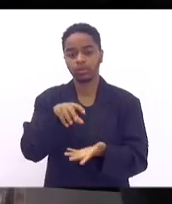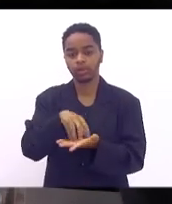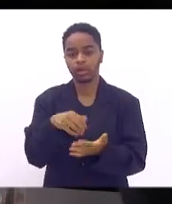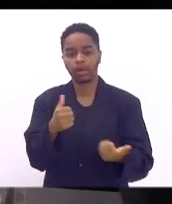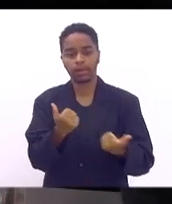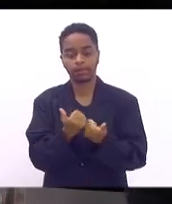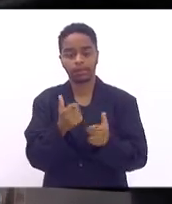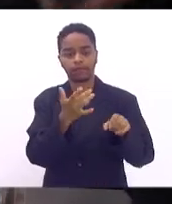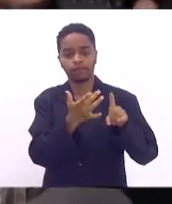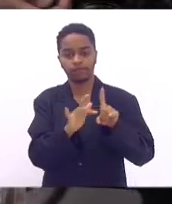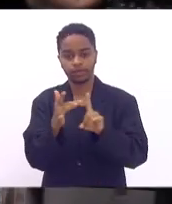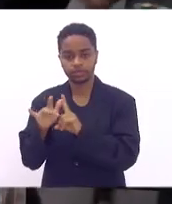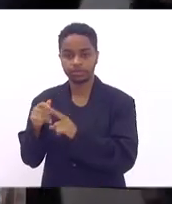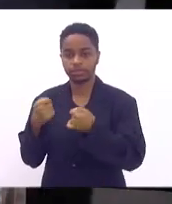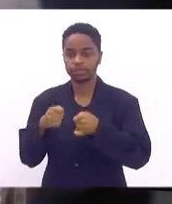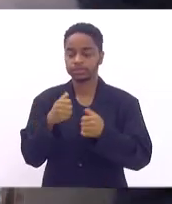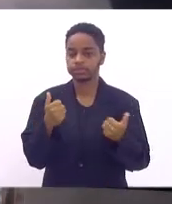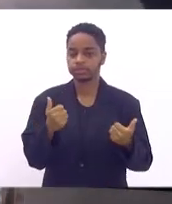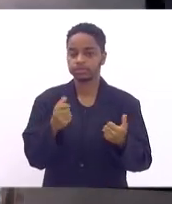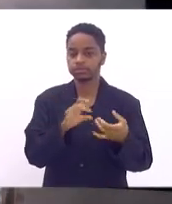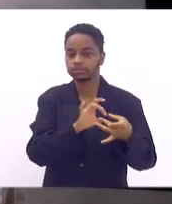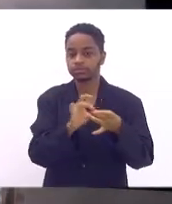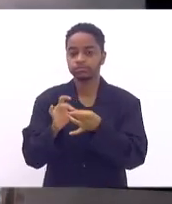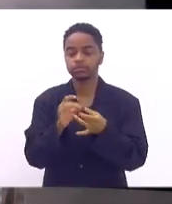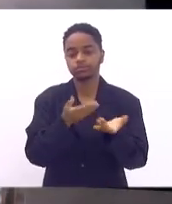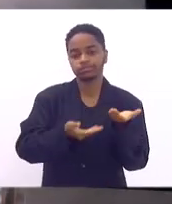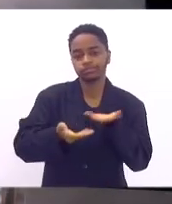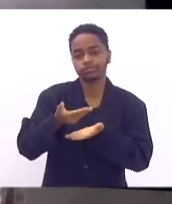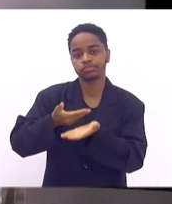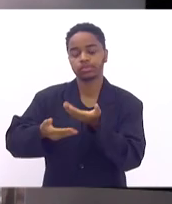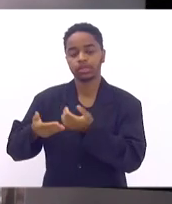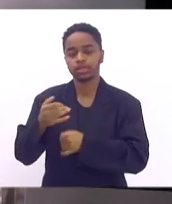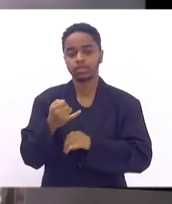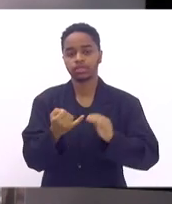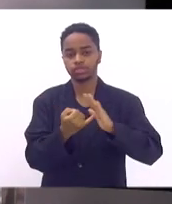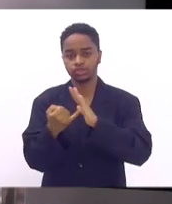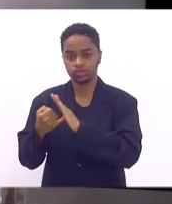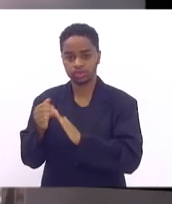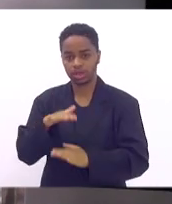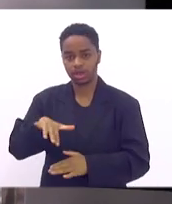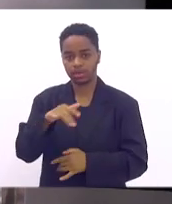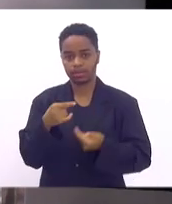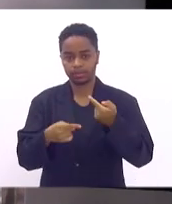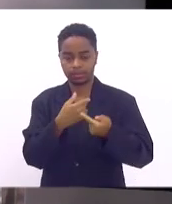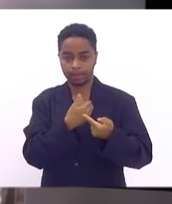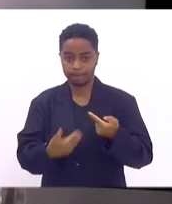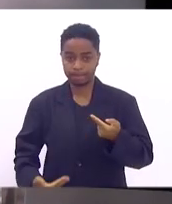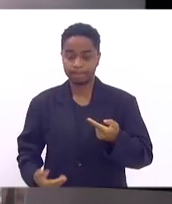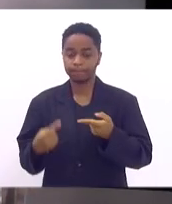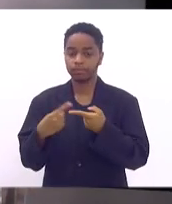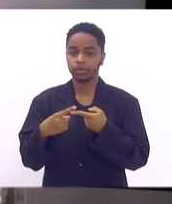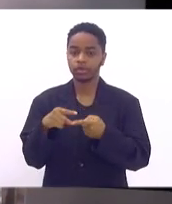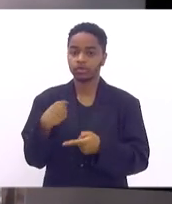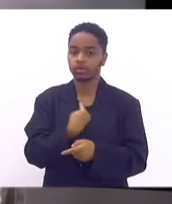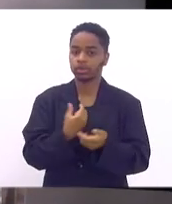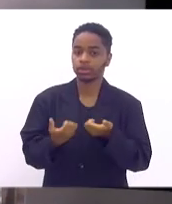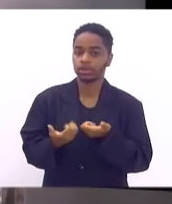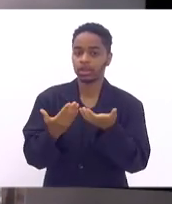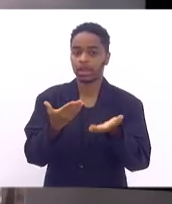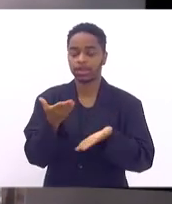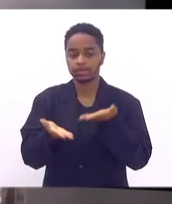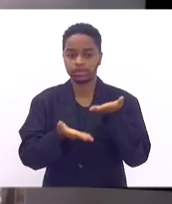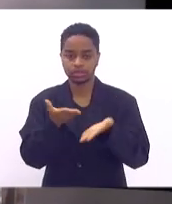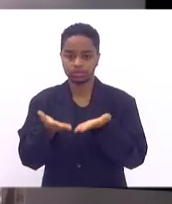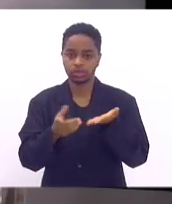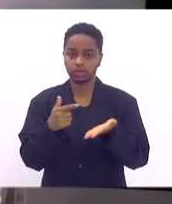precisa dessa articulação interinstitucional com as políticas públicas, porque a gente oferece um atendimento no NAV, né? A gente não faz